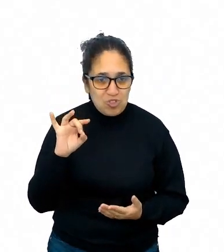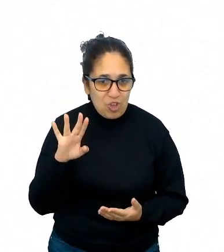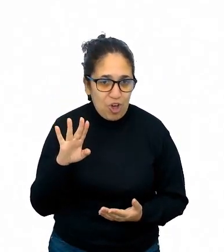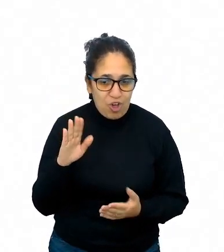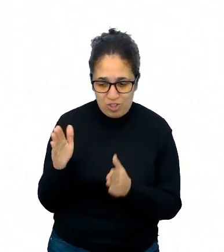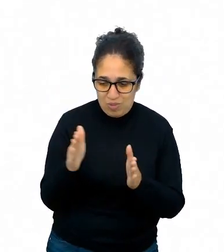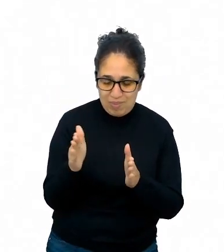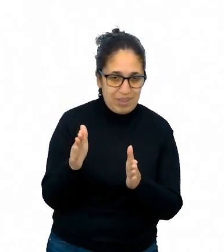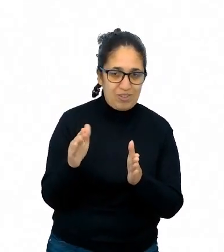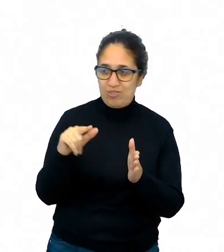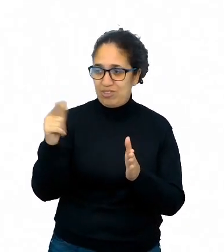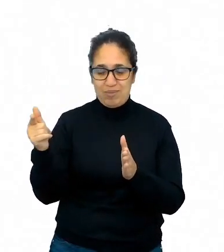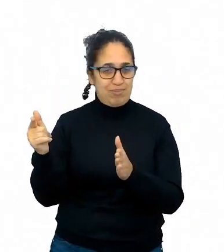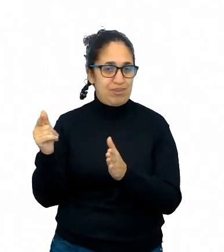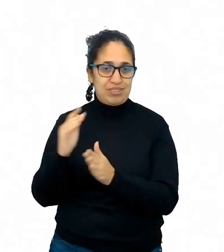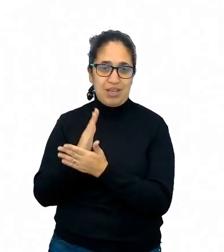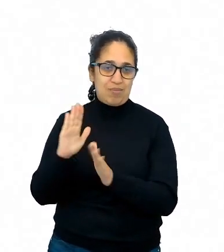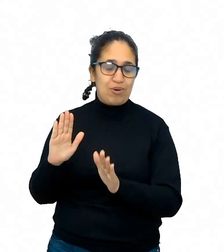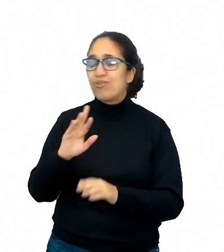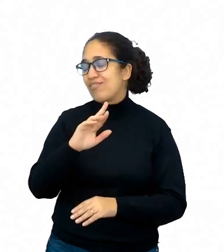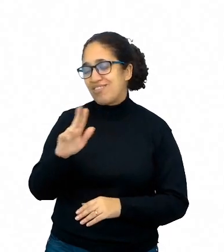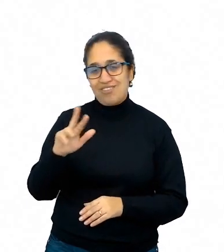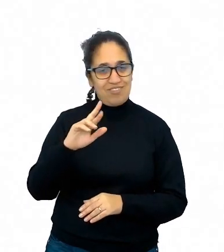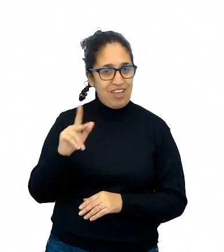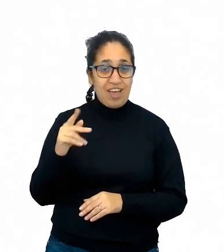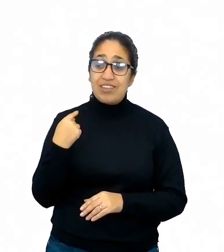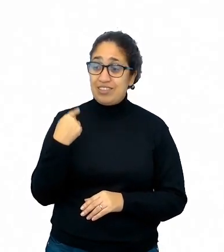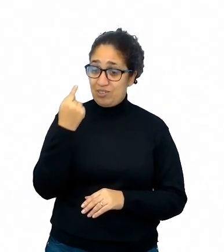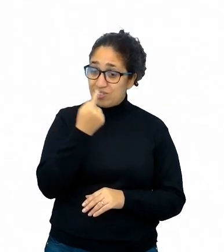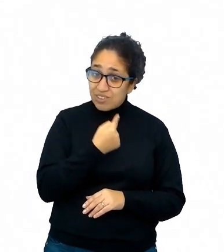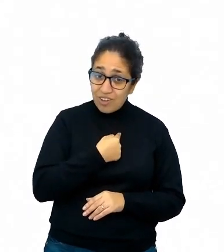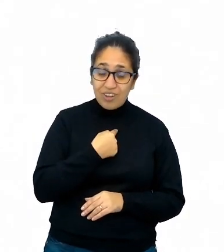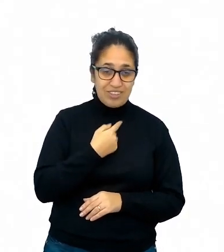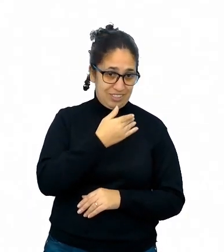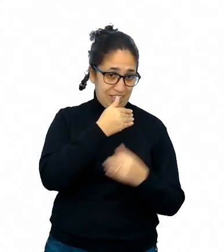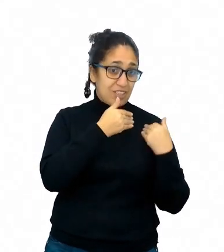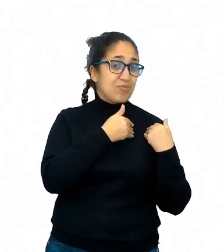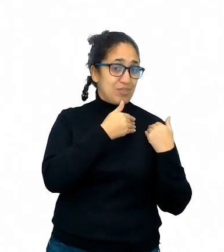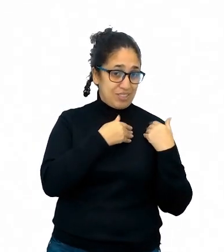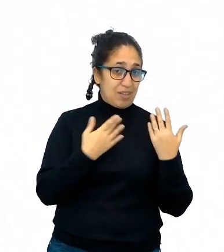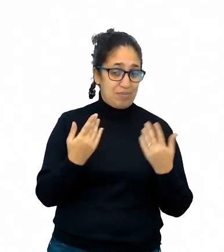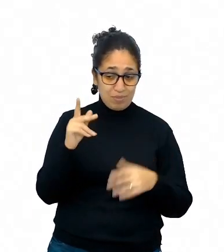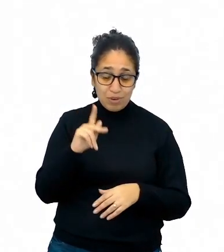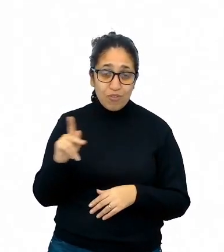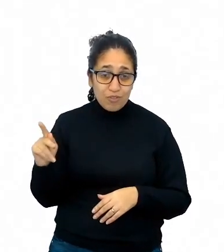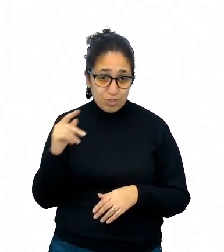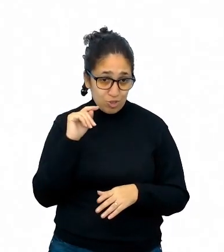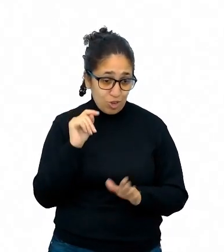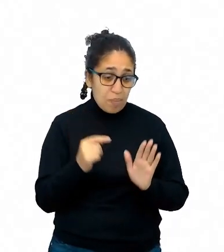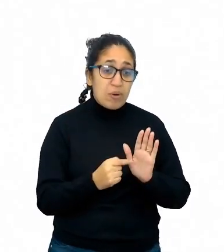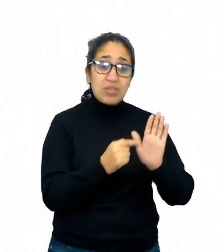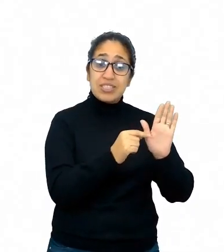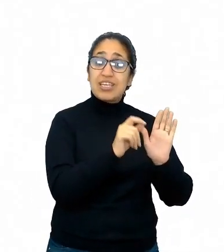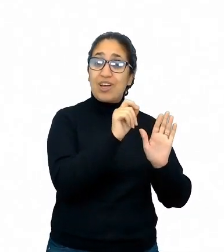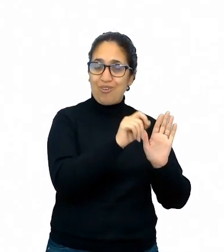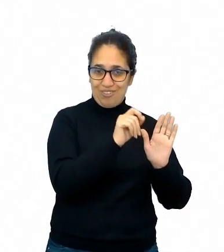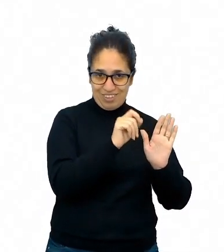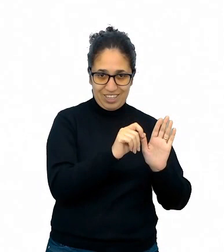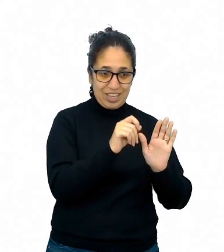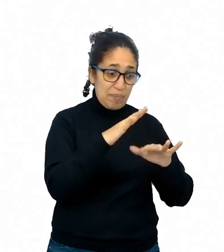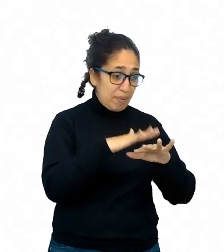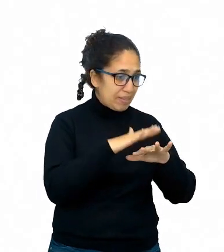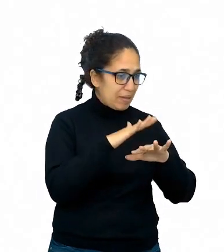naquele momento. Tá? E aí cabe a nós, né, professores, né, mostrar essa grandiosidade